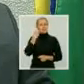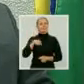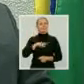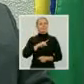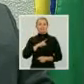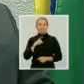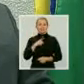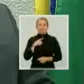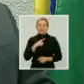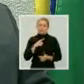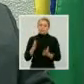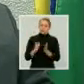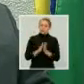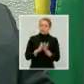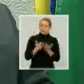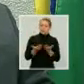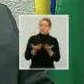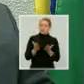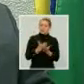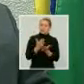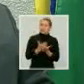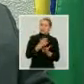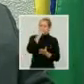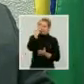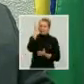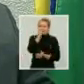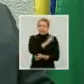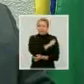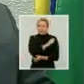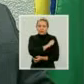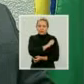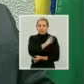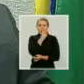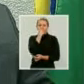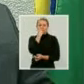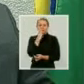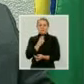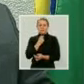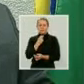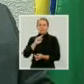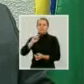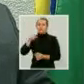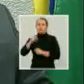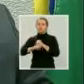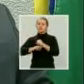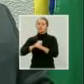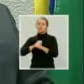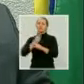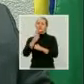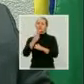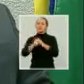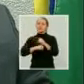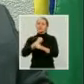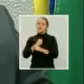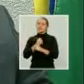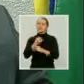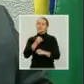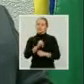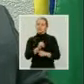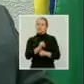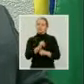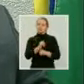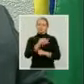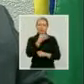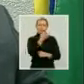livros para os alunos cegos nesses próximos dois anos se a proposta do